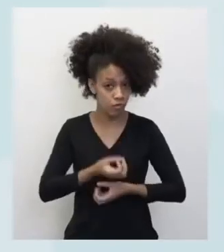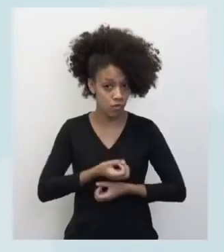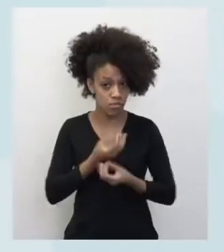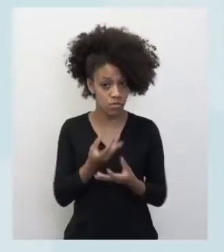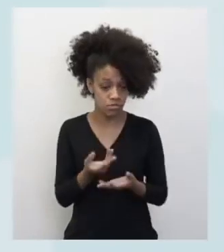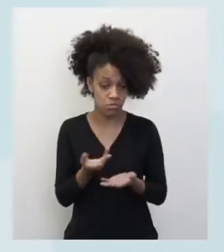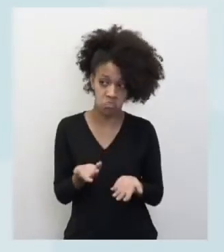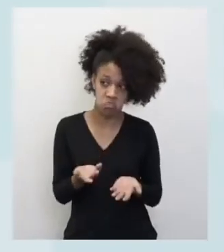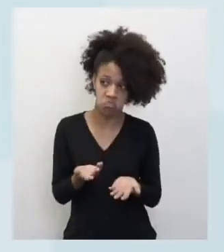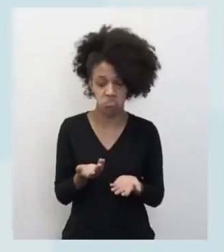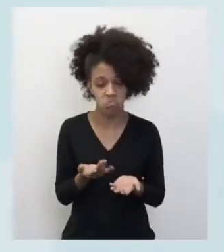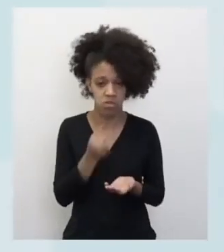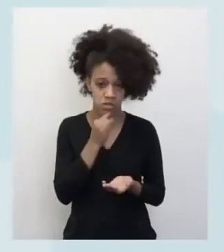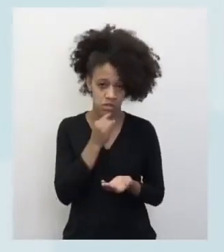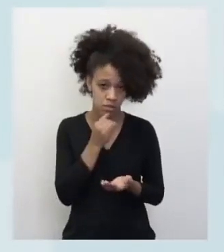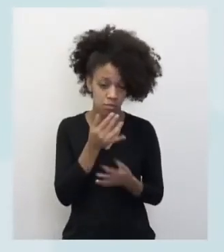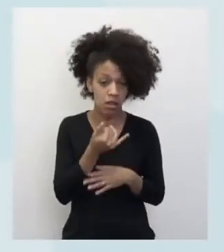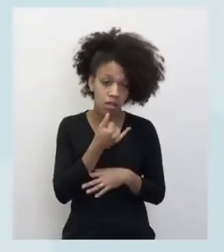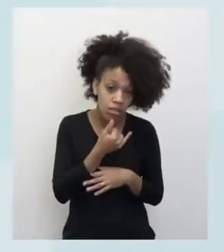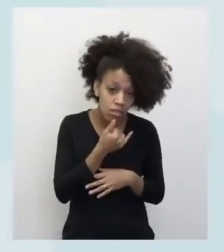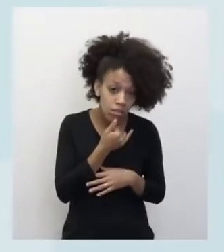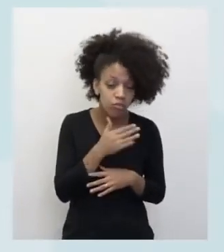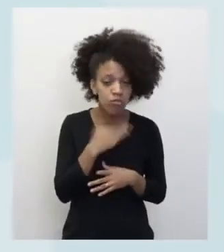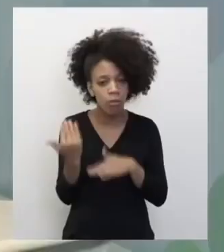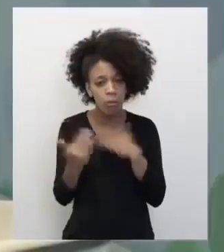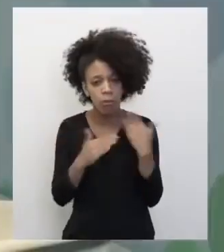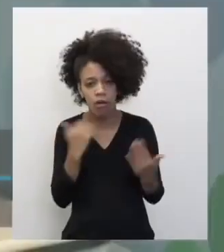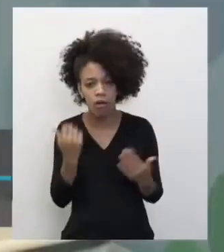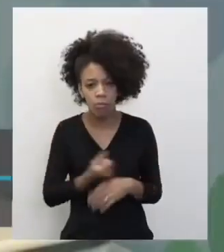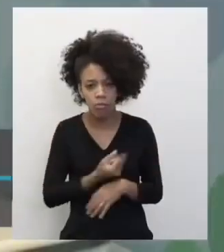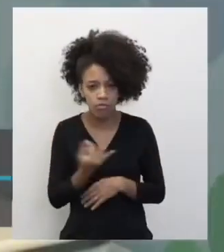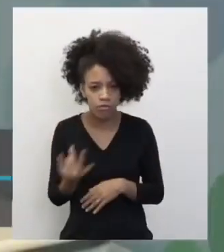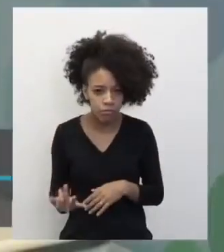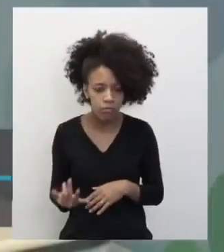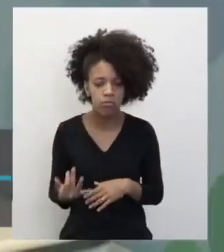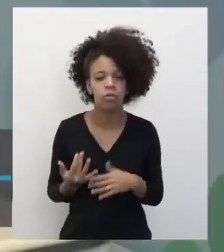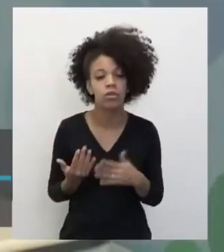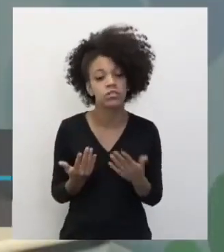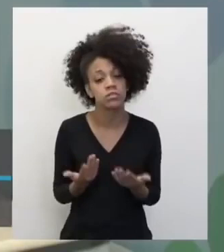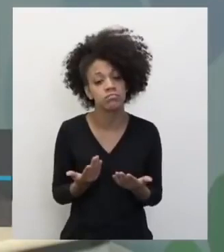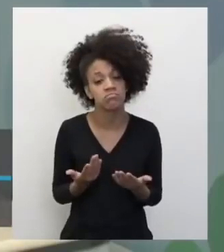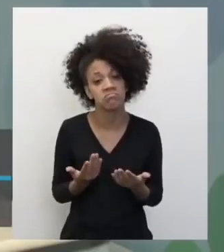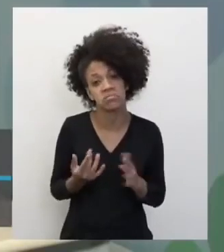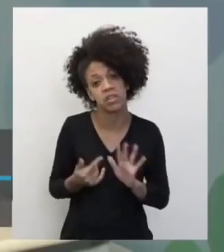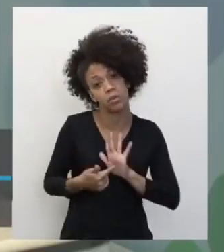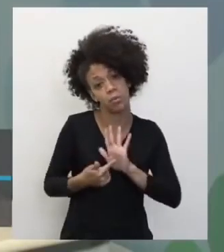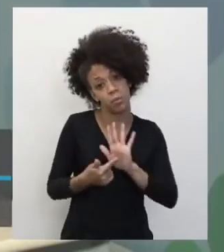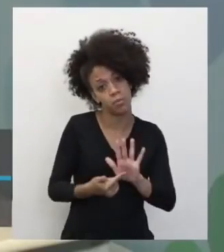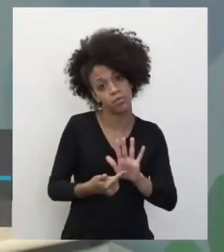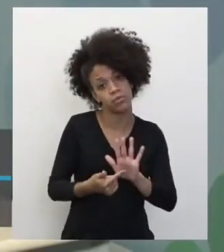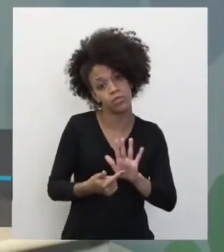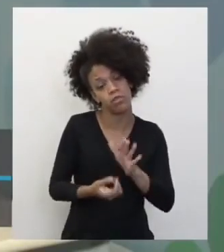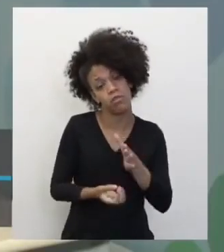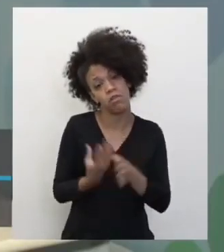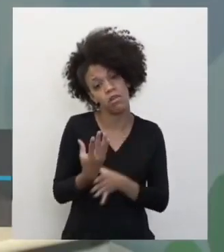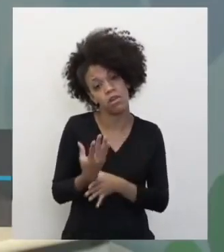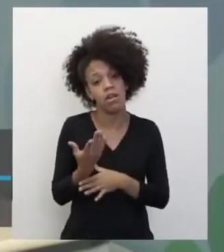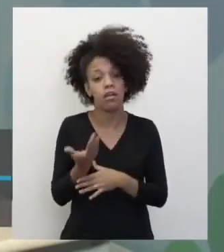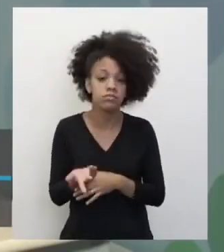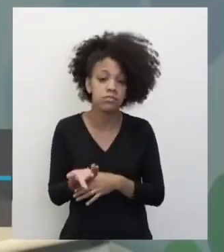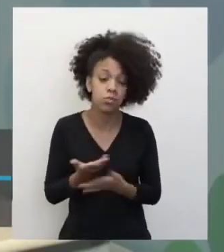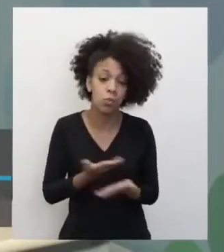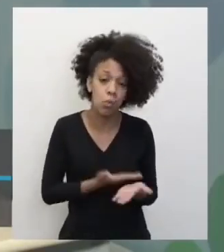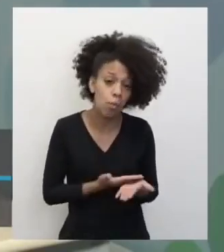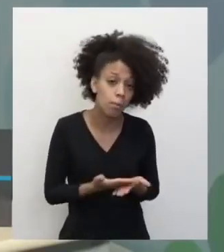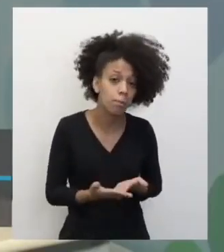mas vamos supor assim, triste, que morreu muita gente, pode ser que essa imagem, ela foi criada quando estava no